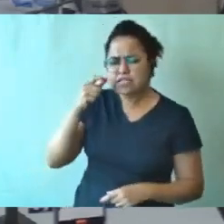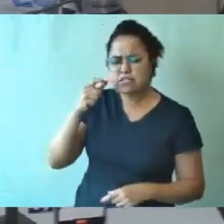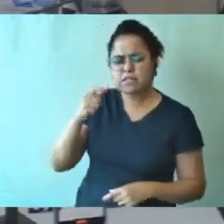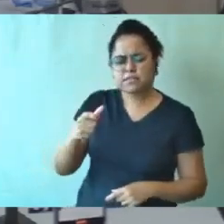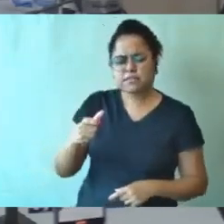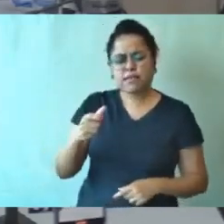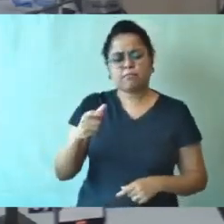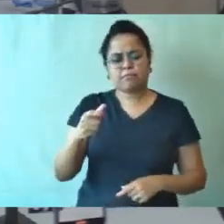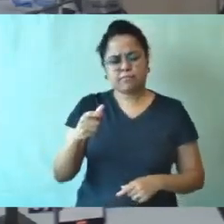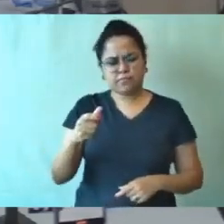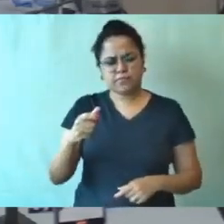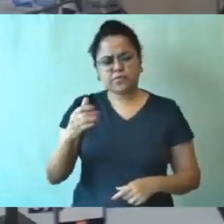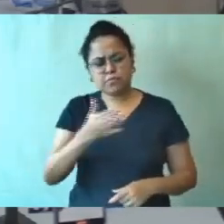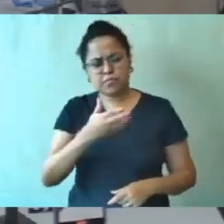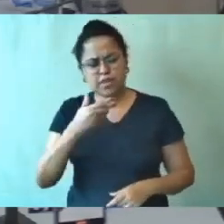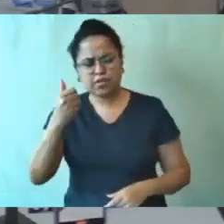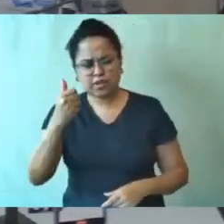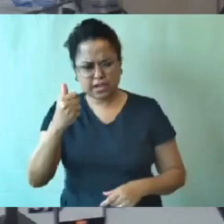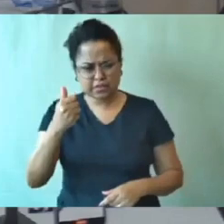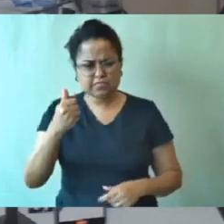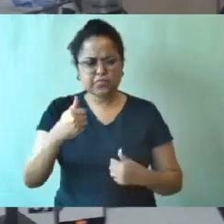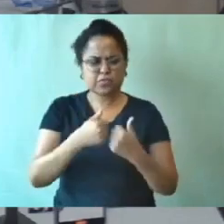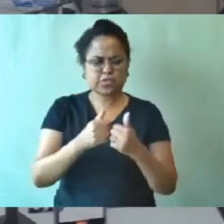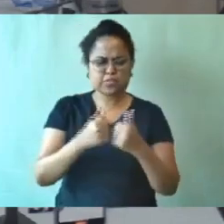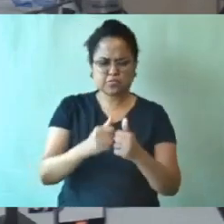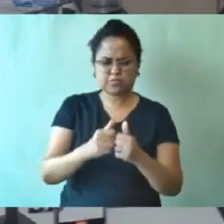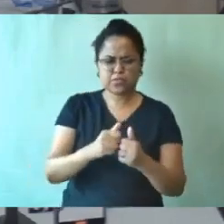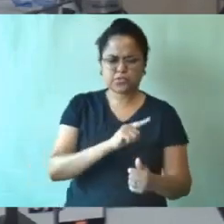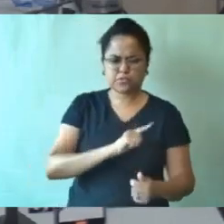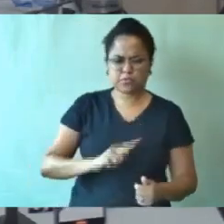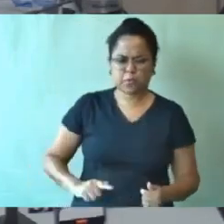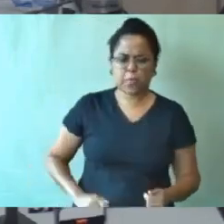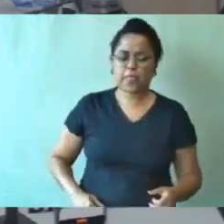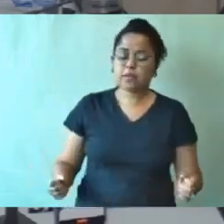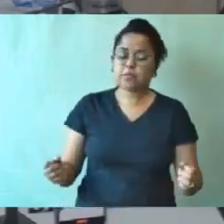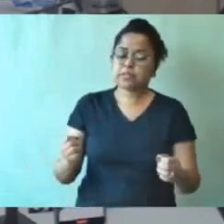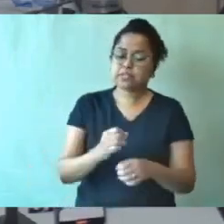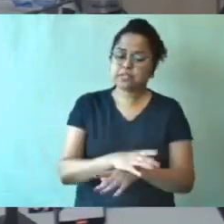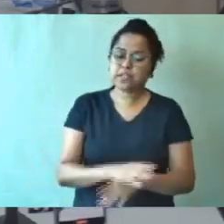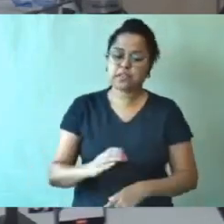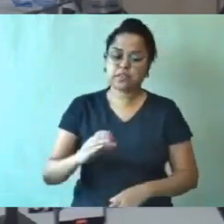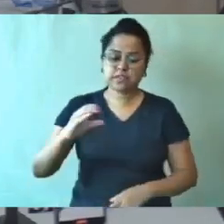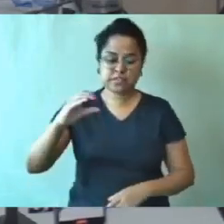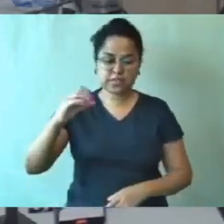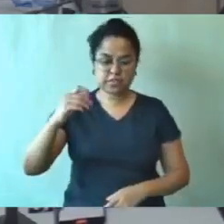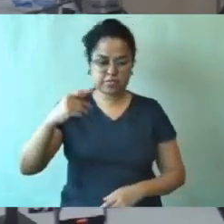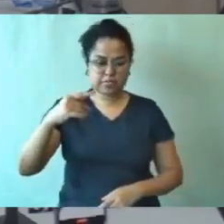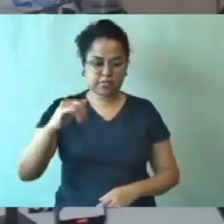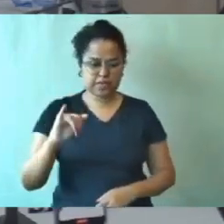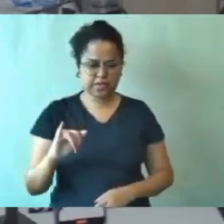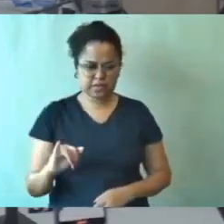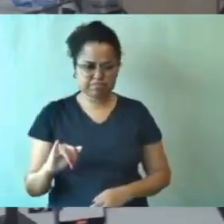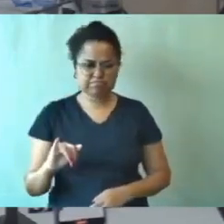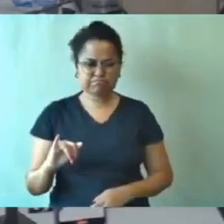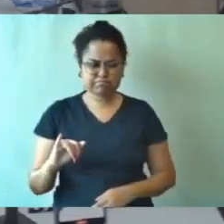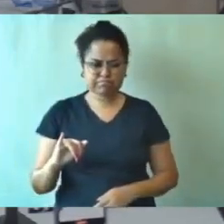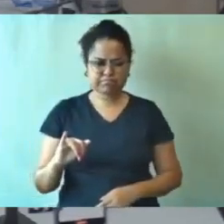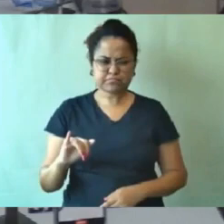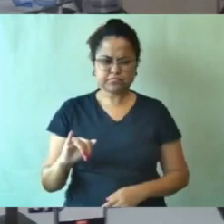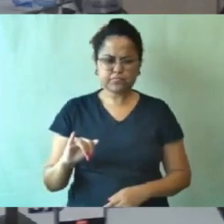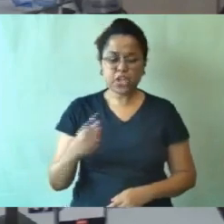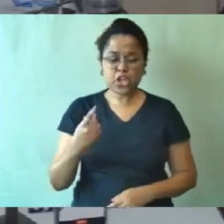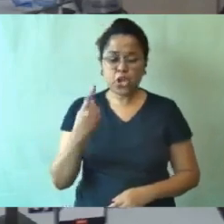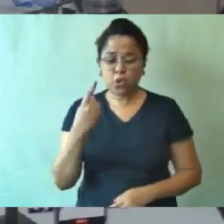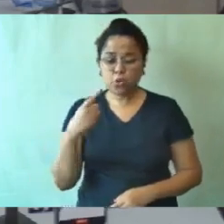de Belo Horizonte. Nós já estamos encerrando a nossa CPI, né? O vereador Braulio. É a nossa última